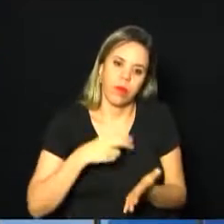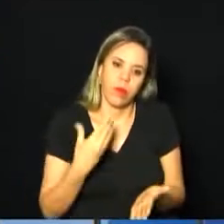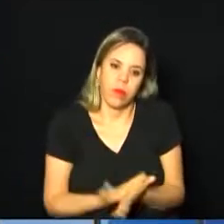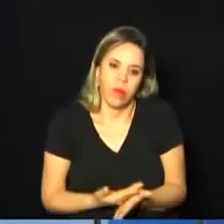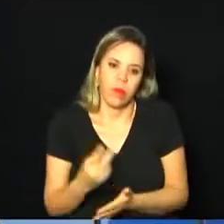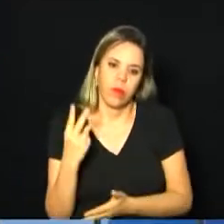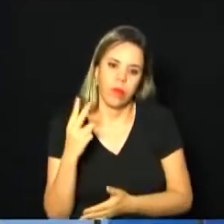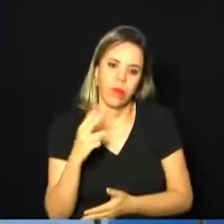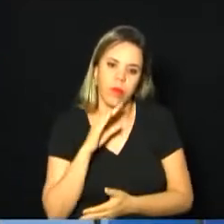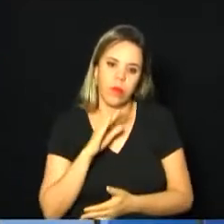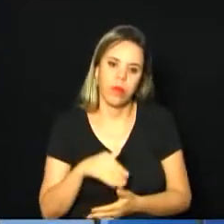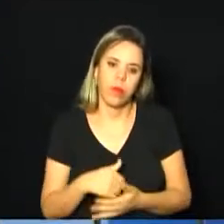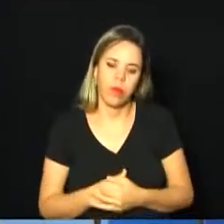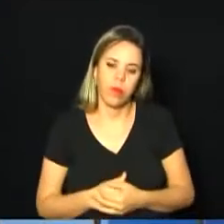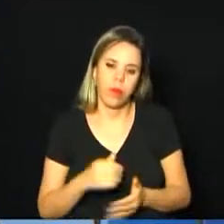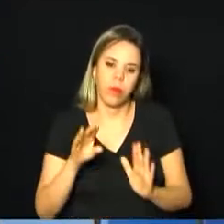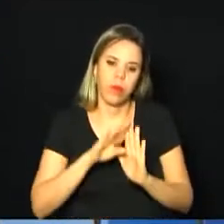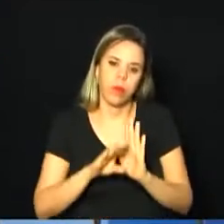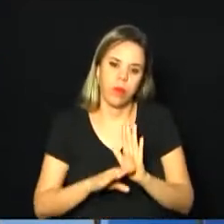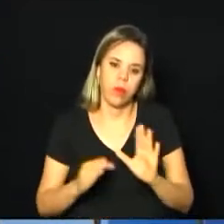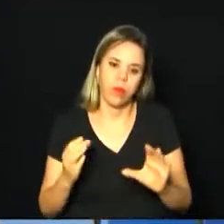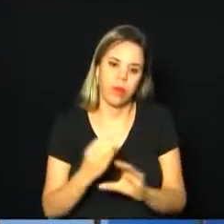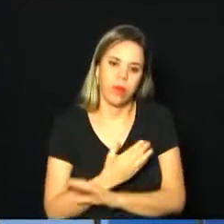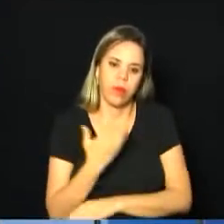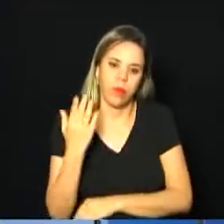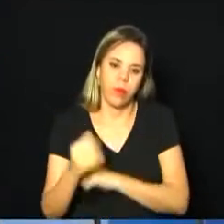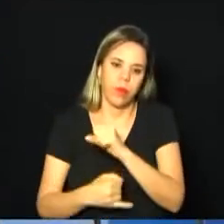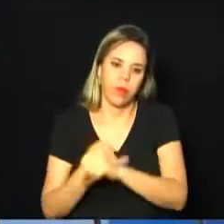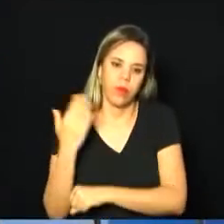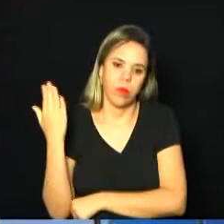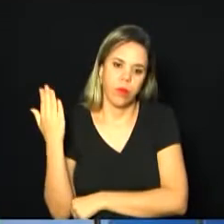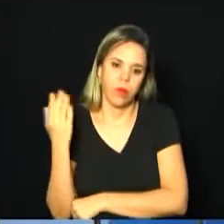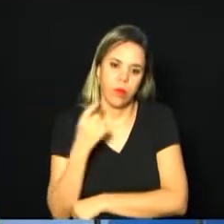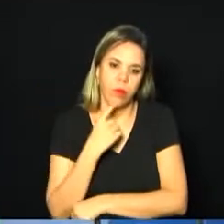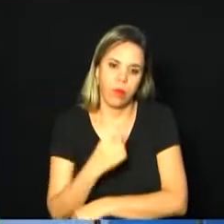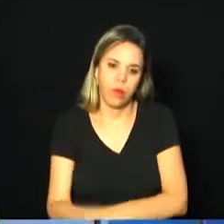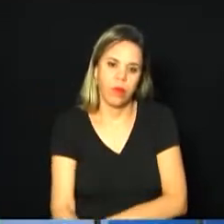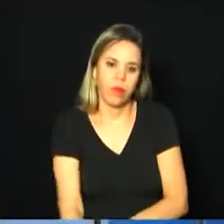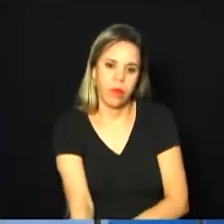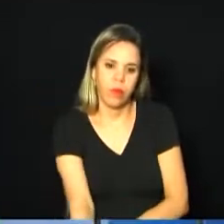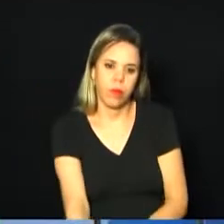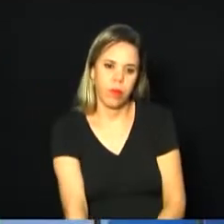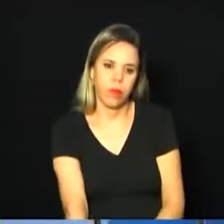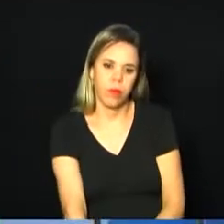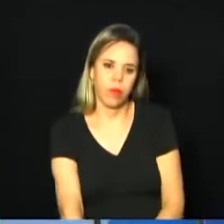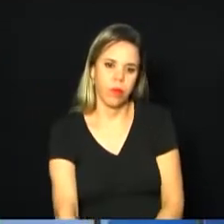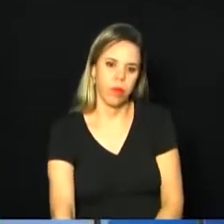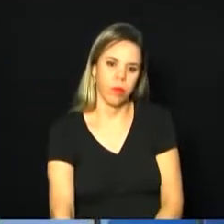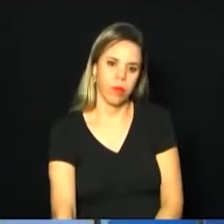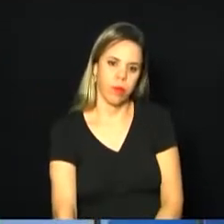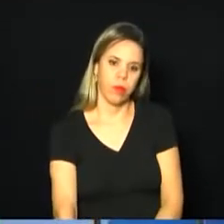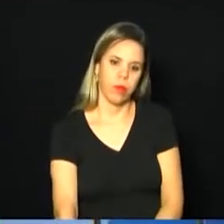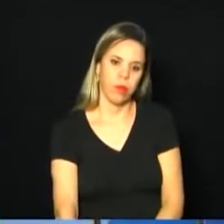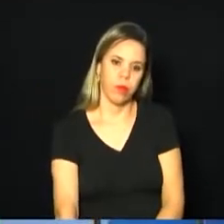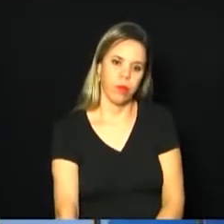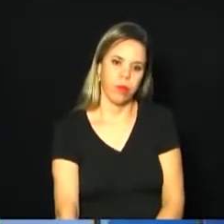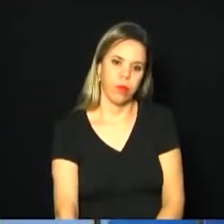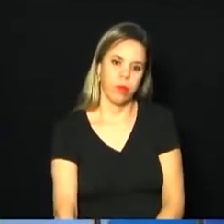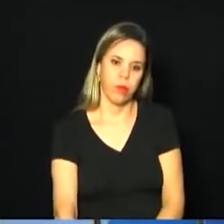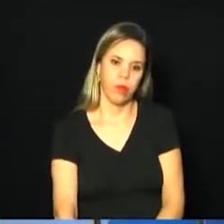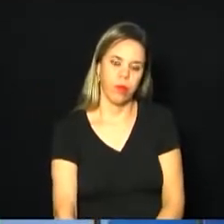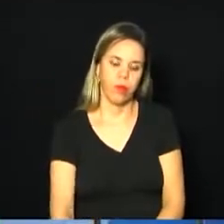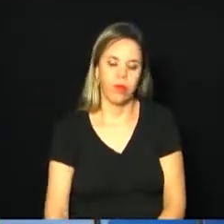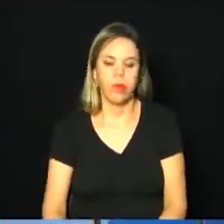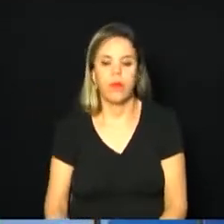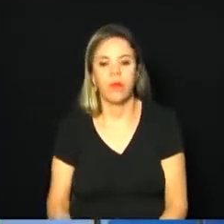manhã às duas da tarde a programação completa está no site campinas.sp.gov. Br a feira